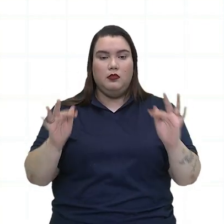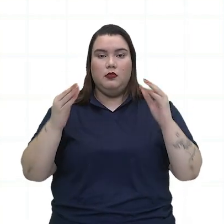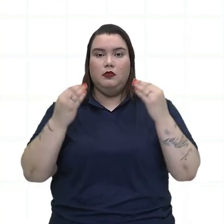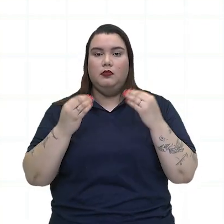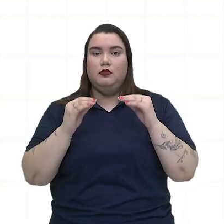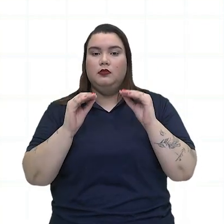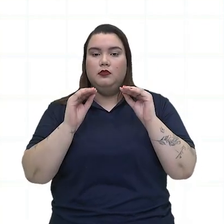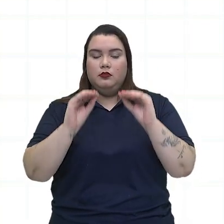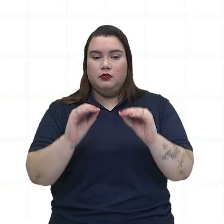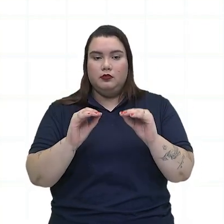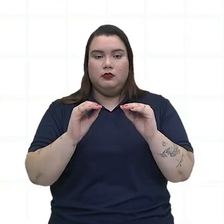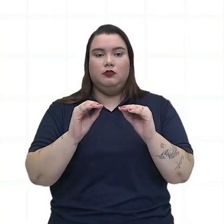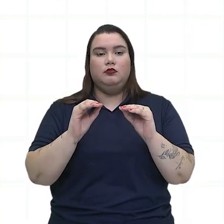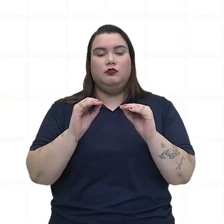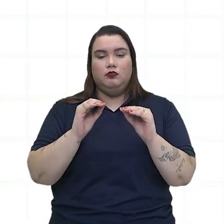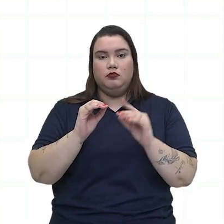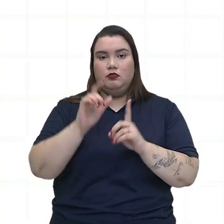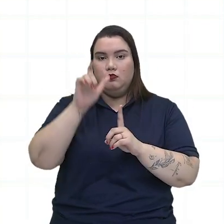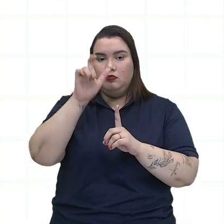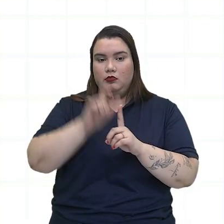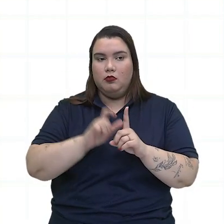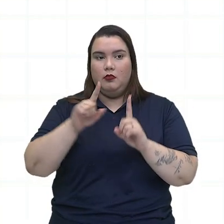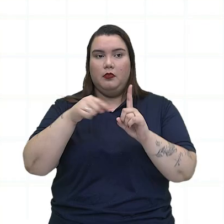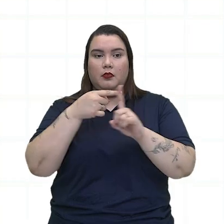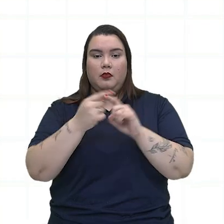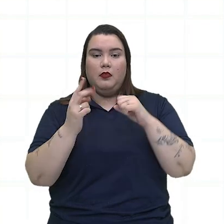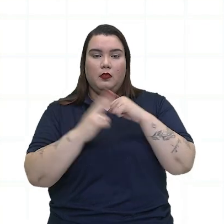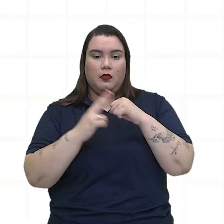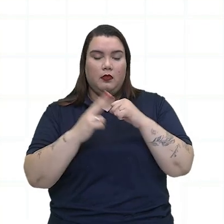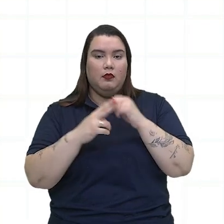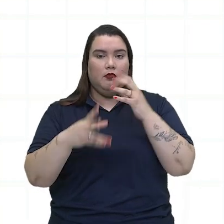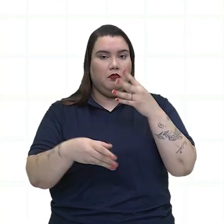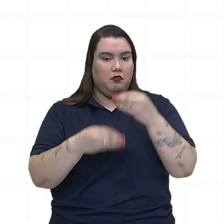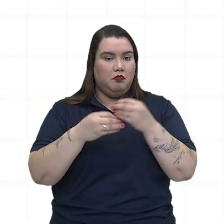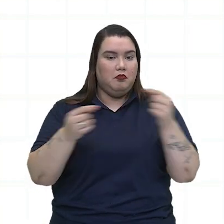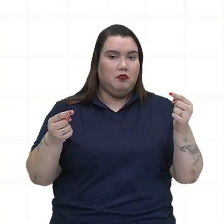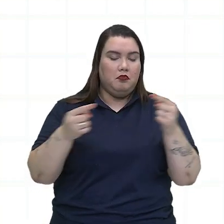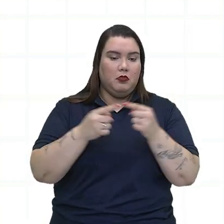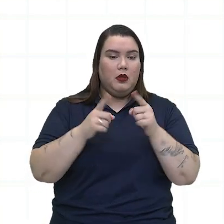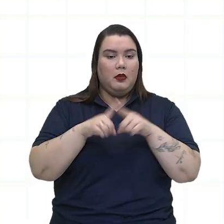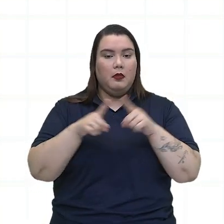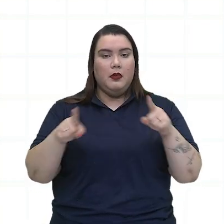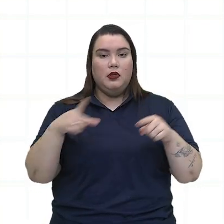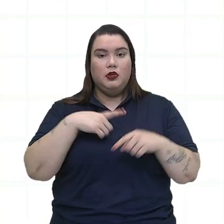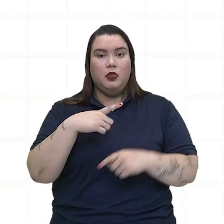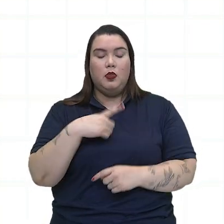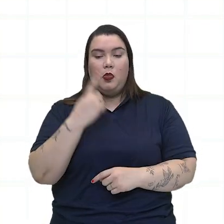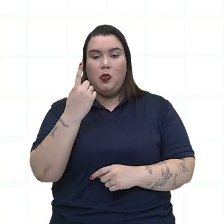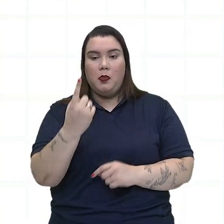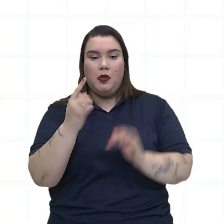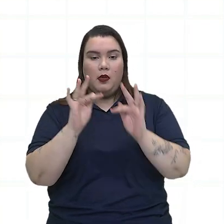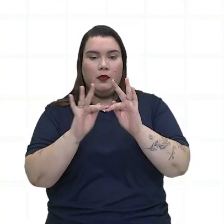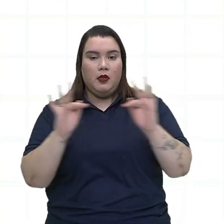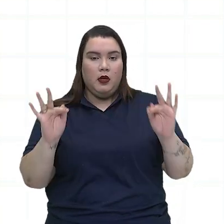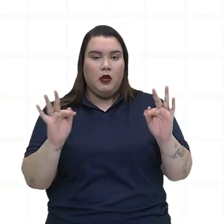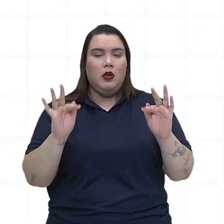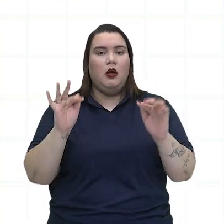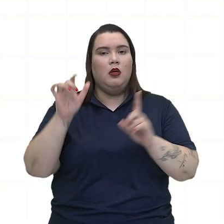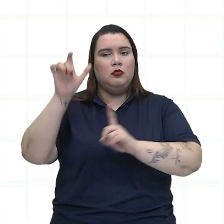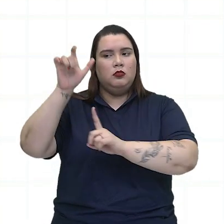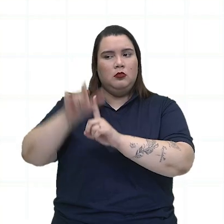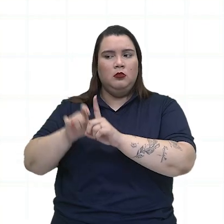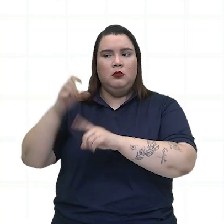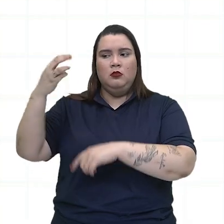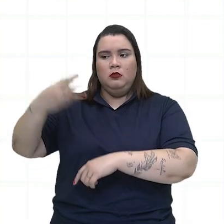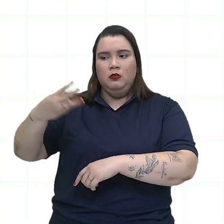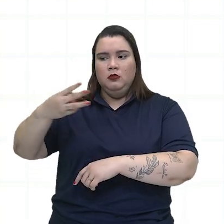ali, coloquei o sujeito, o verbo e o complemento deu certo, mas teve uma frase que o sujeito estava na terceira